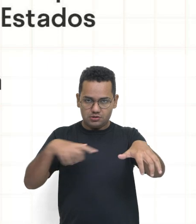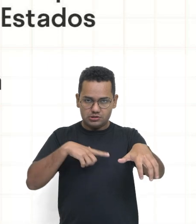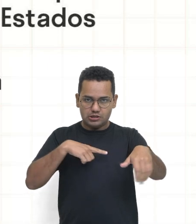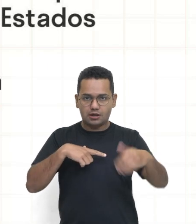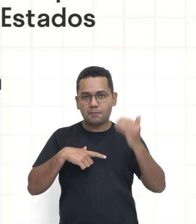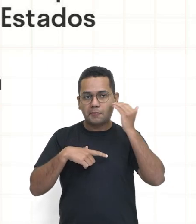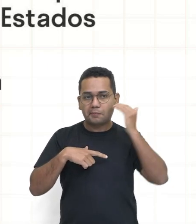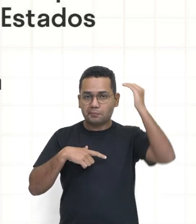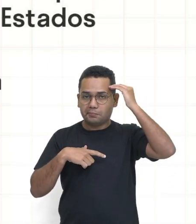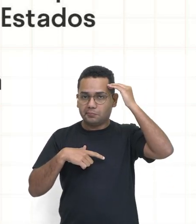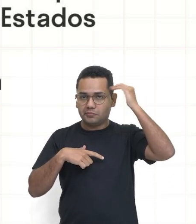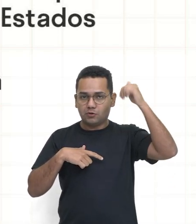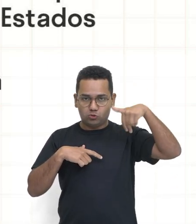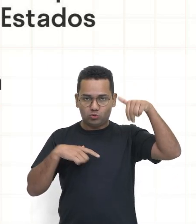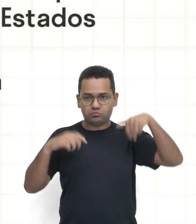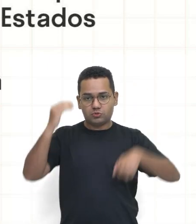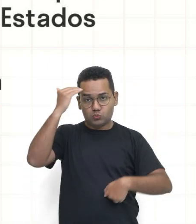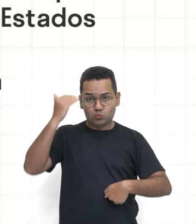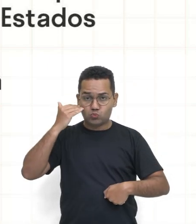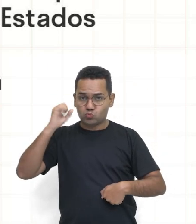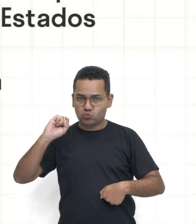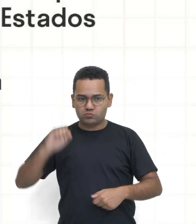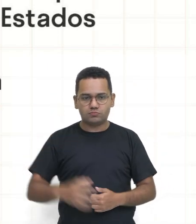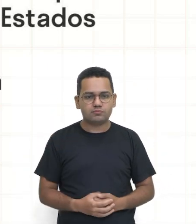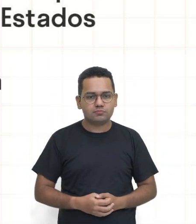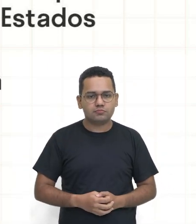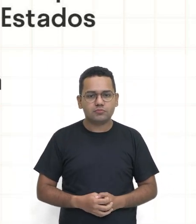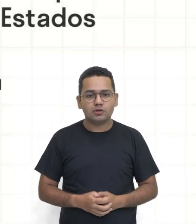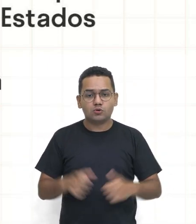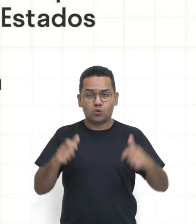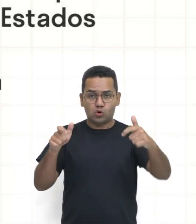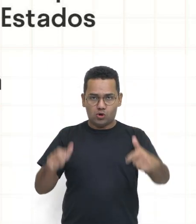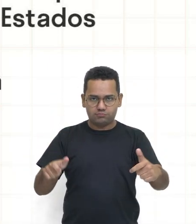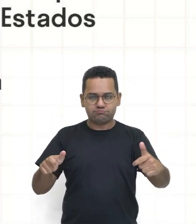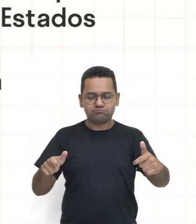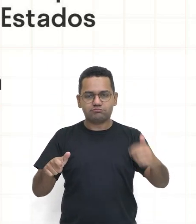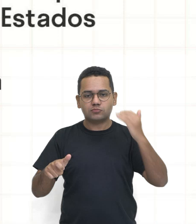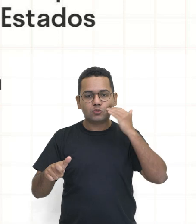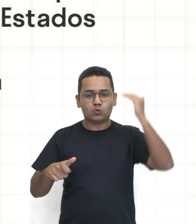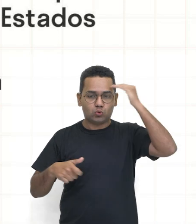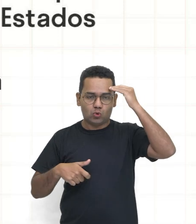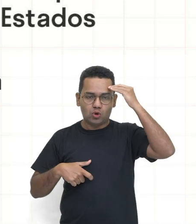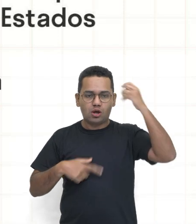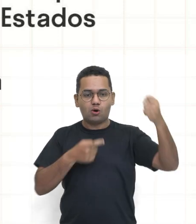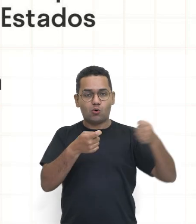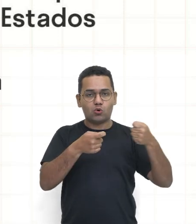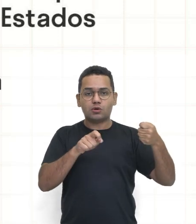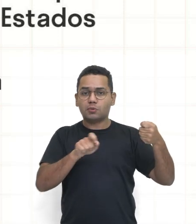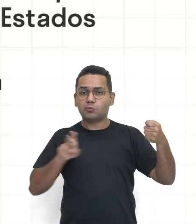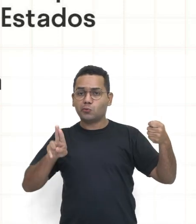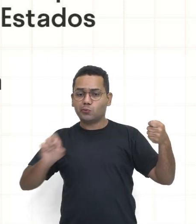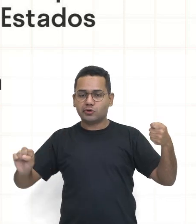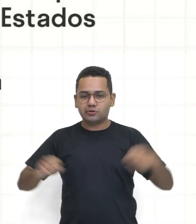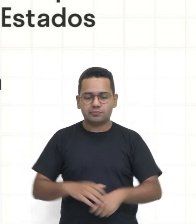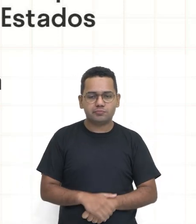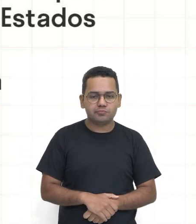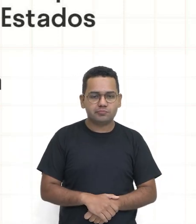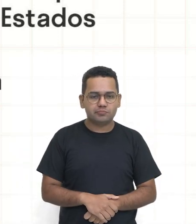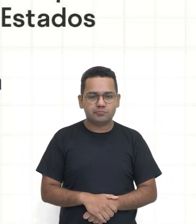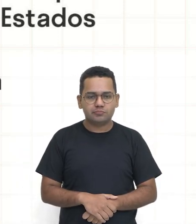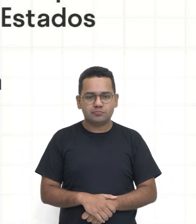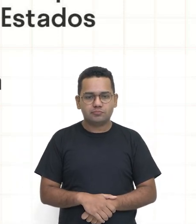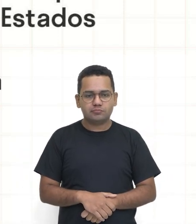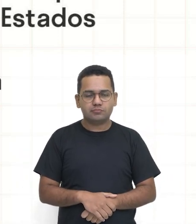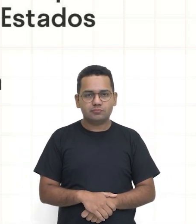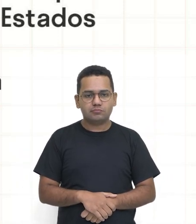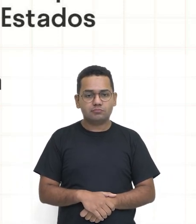Sul, certo? Duas zonas de ocupação. O Norte é controlado pela União Soviética,